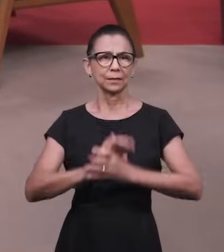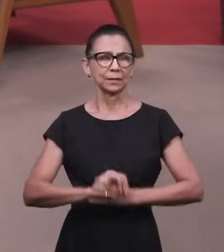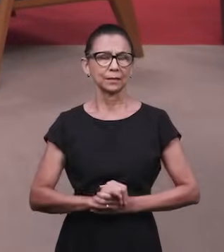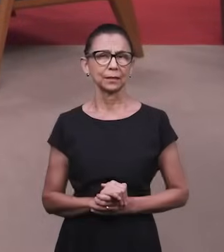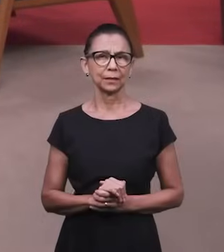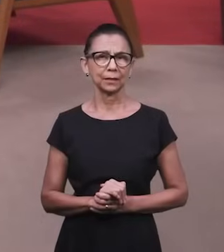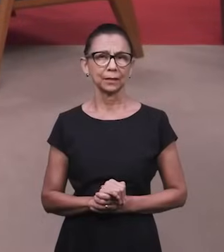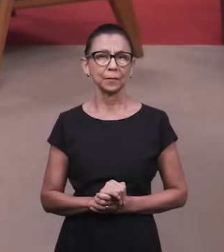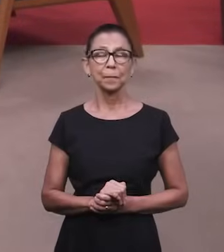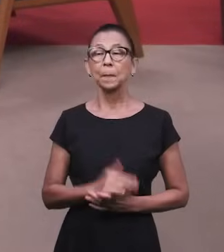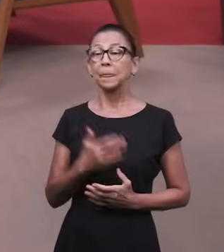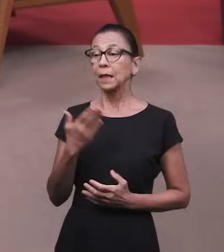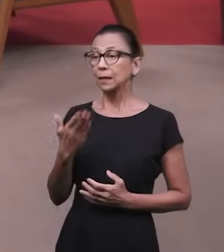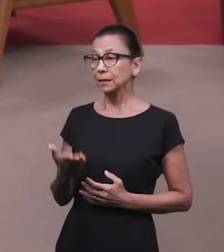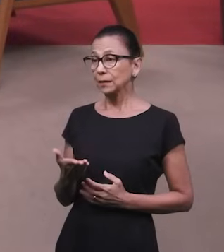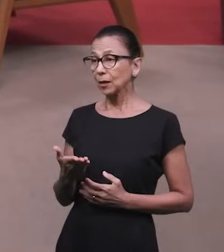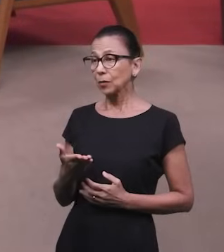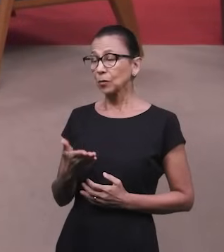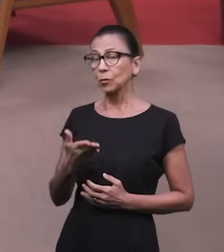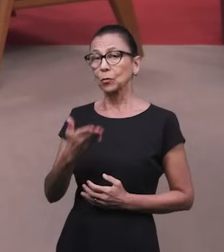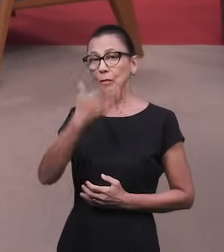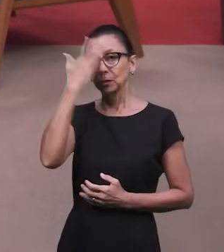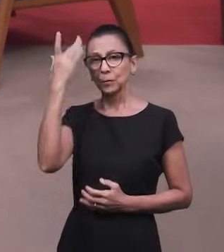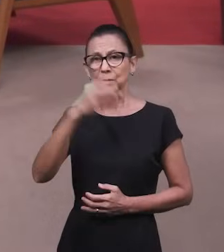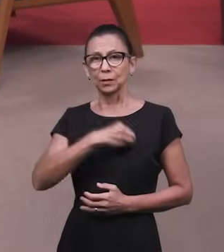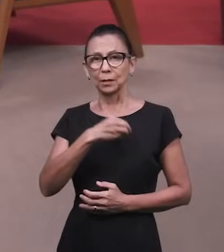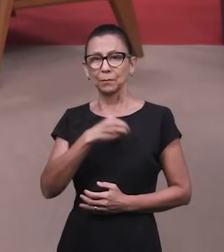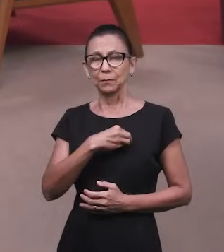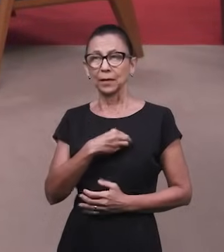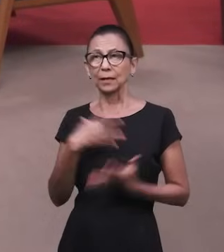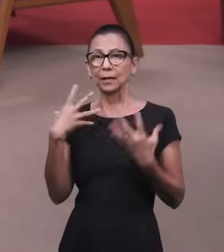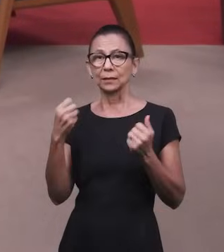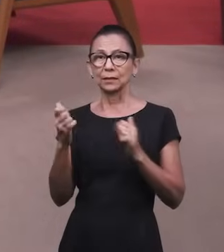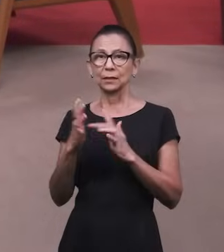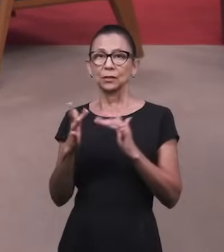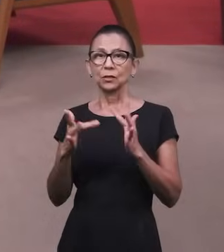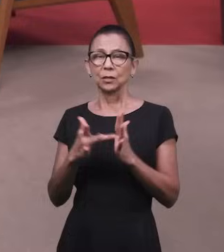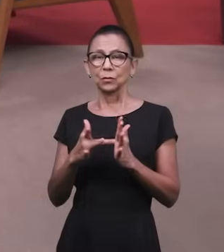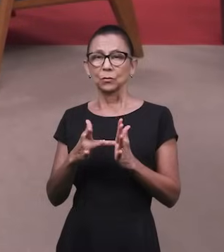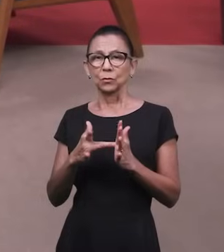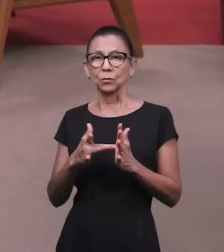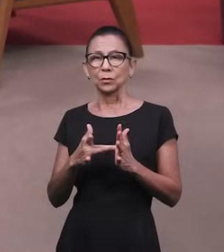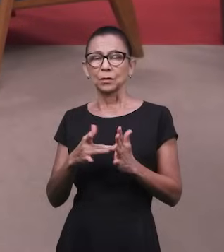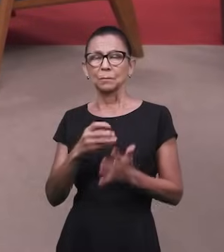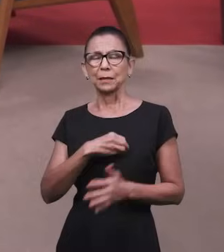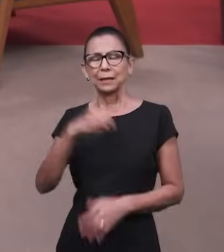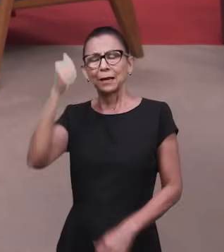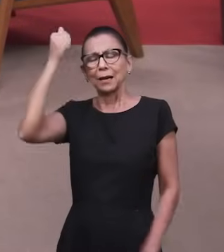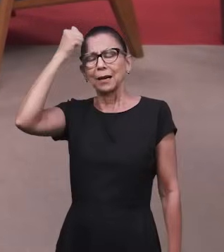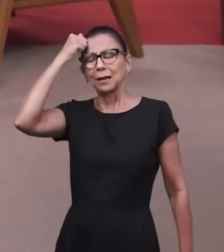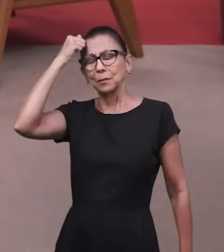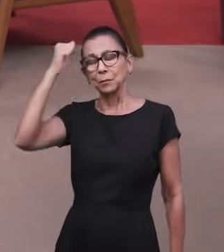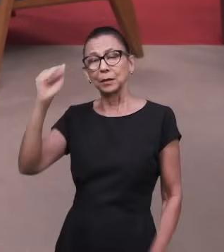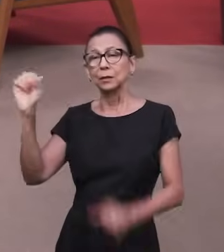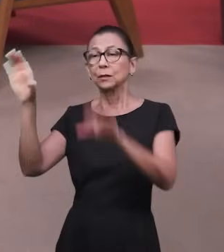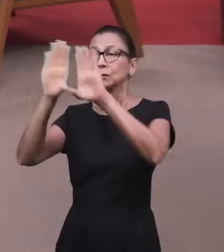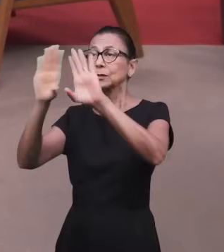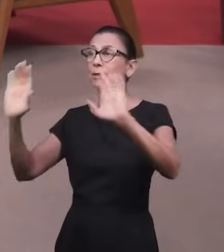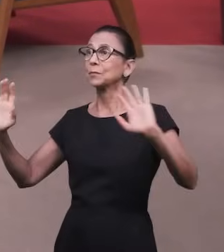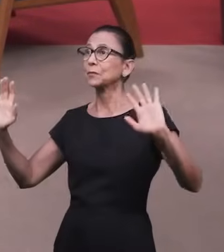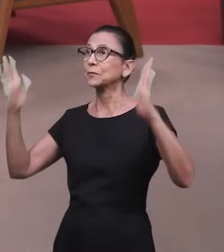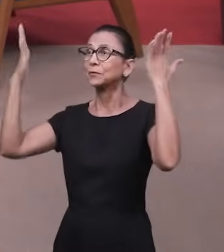festa? É uma festa. Nos céus? Então você vê que às vezes a gente que já convive, né, não presta atenção